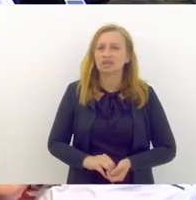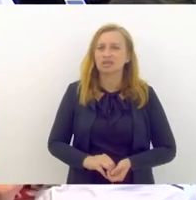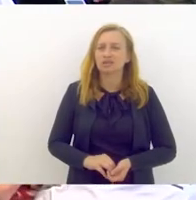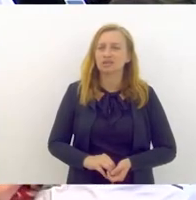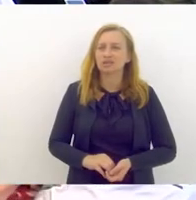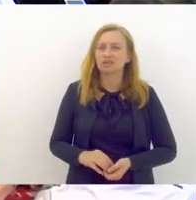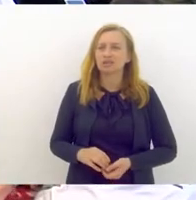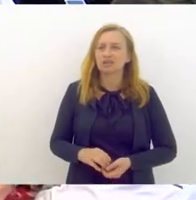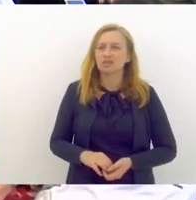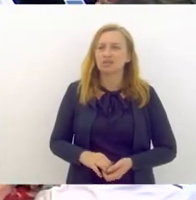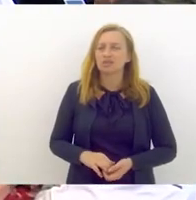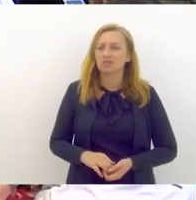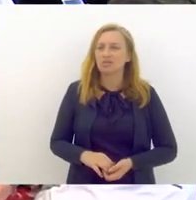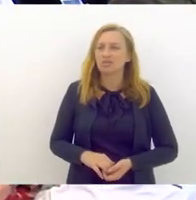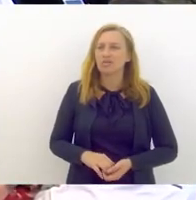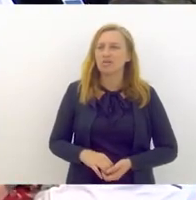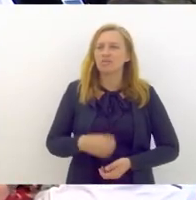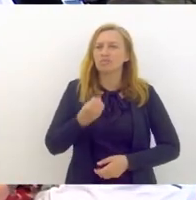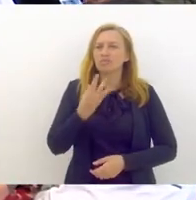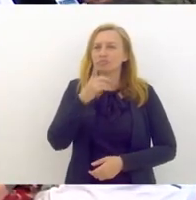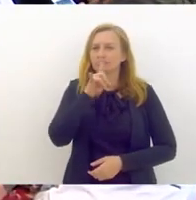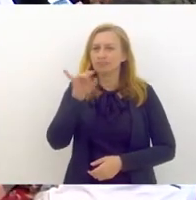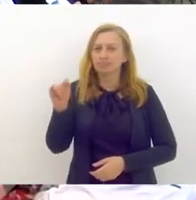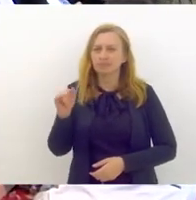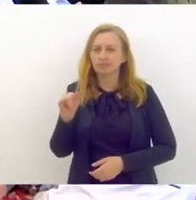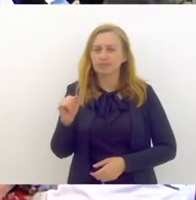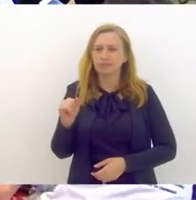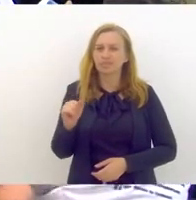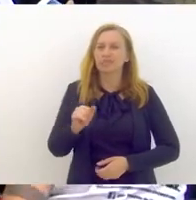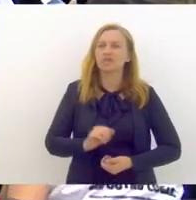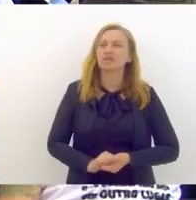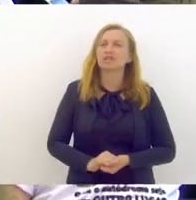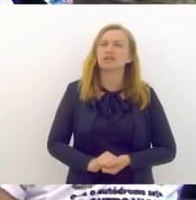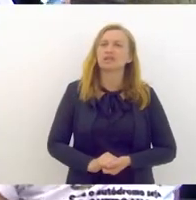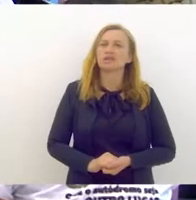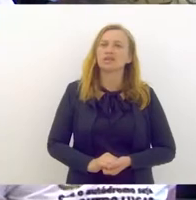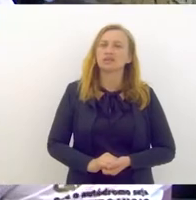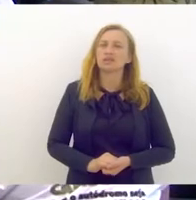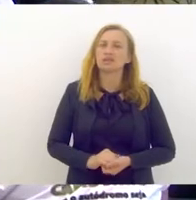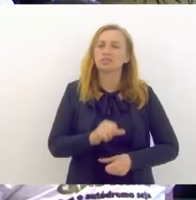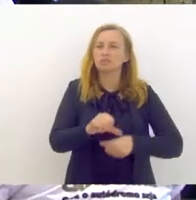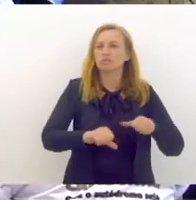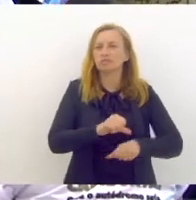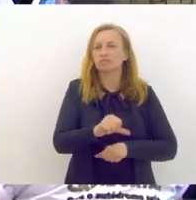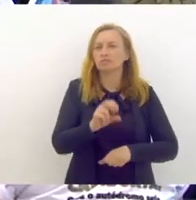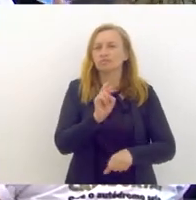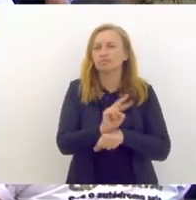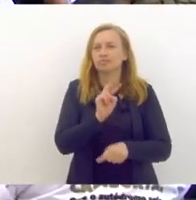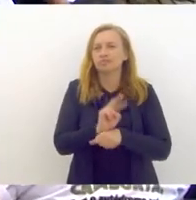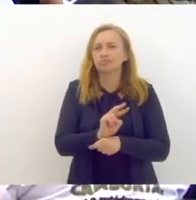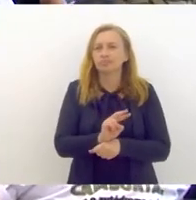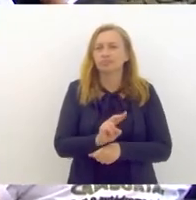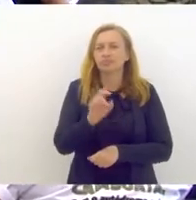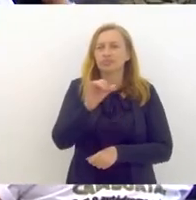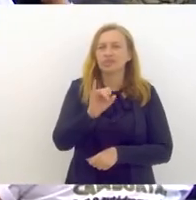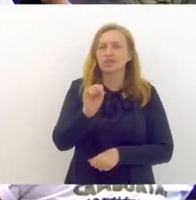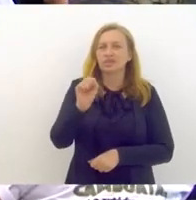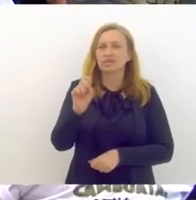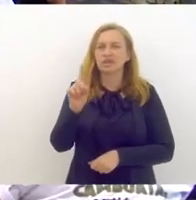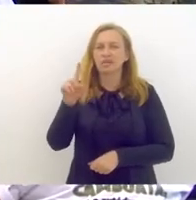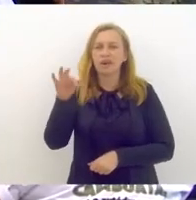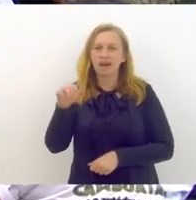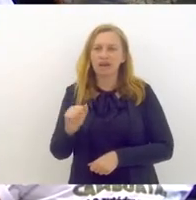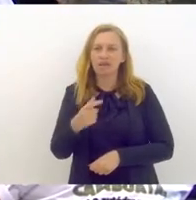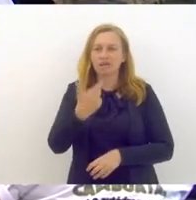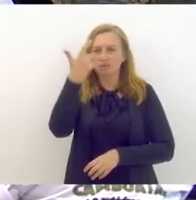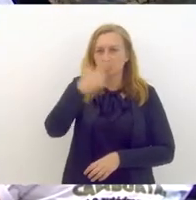Bom dia, eu estou representando a Articulação Carioca e Mudar para Preservar. Meu nome é Isabel Delois, eu sou